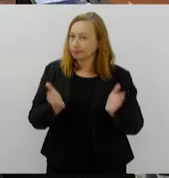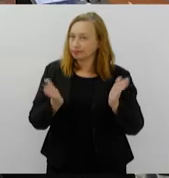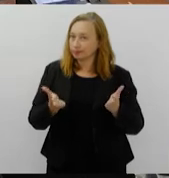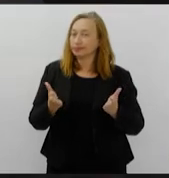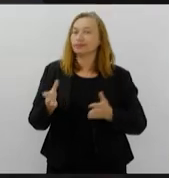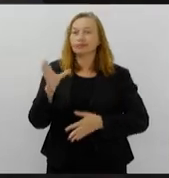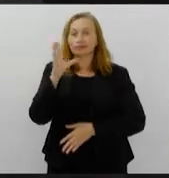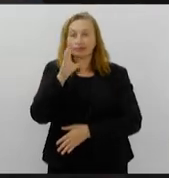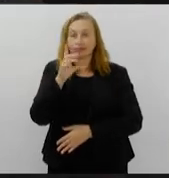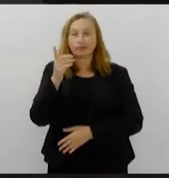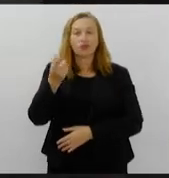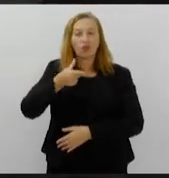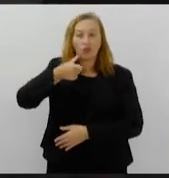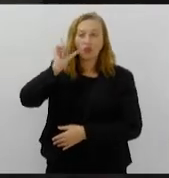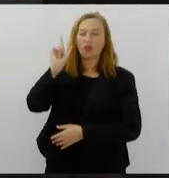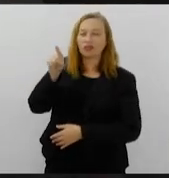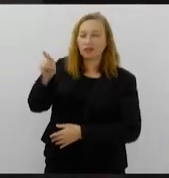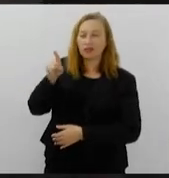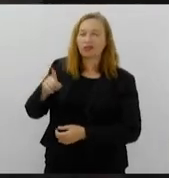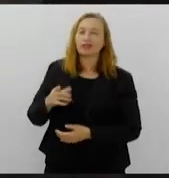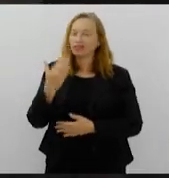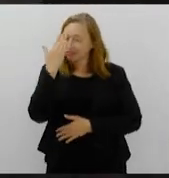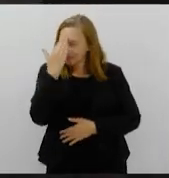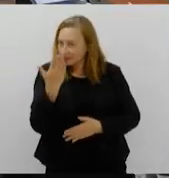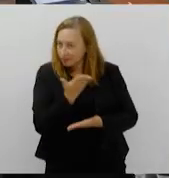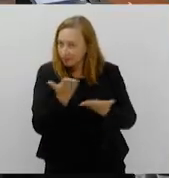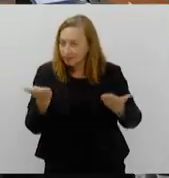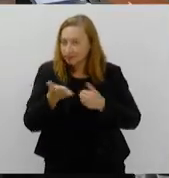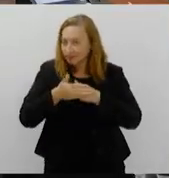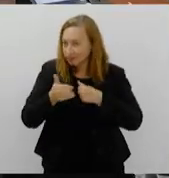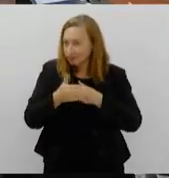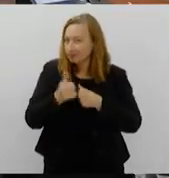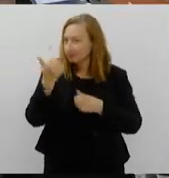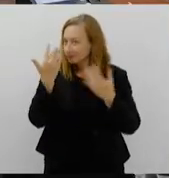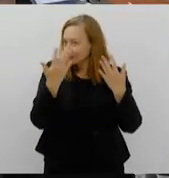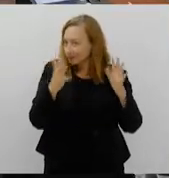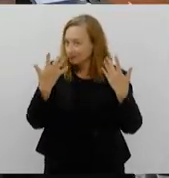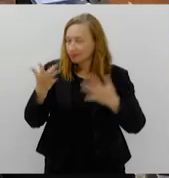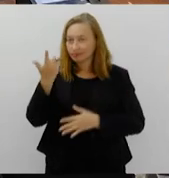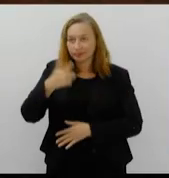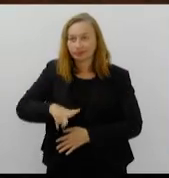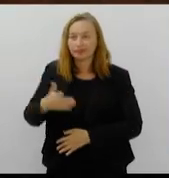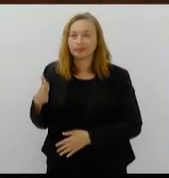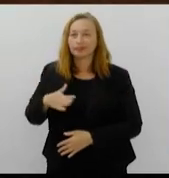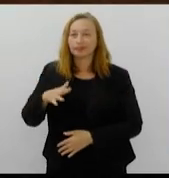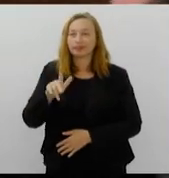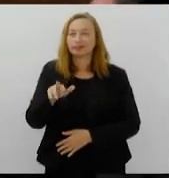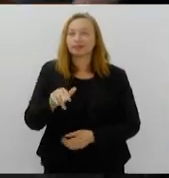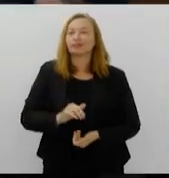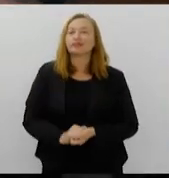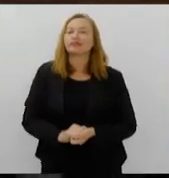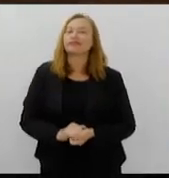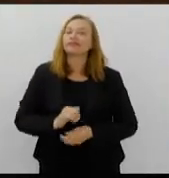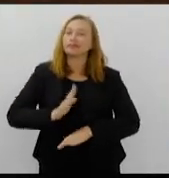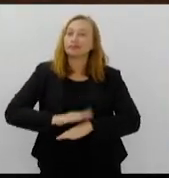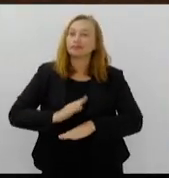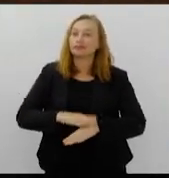semana, né, de ontem. Obrigado a todos pelo carinho. Parabéns novamente, meu irmão. Presidente, eu queria, nesse